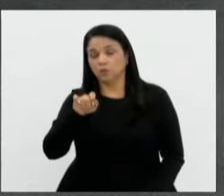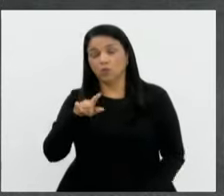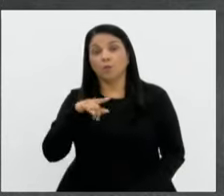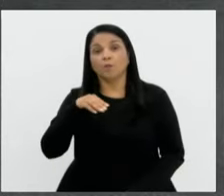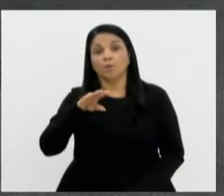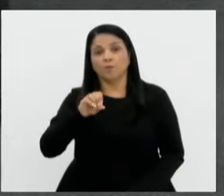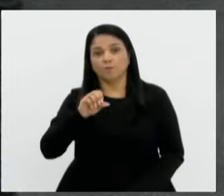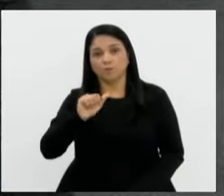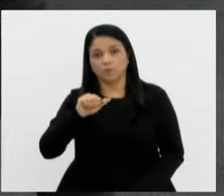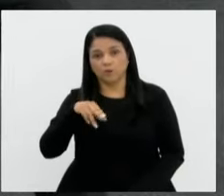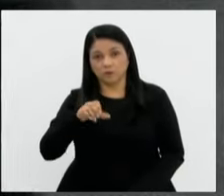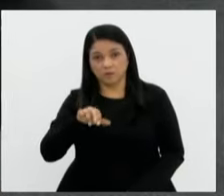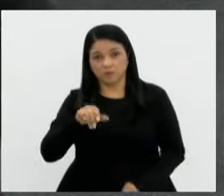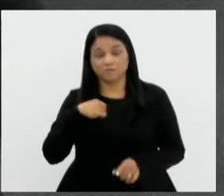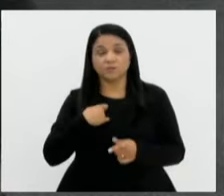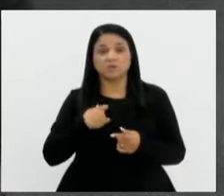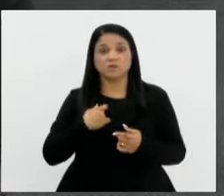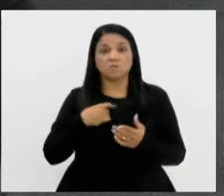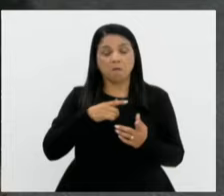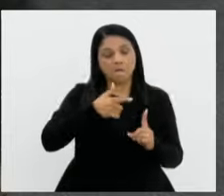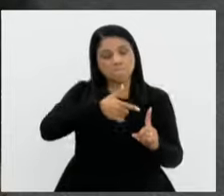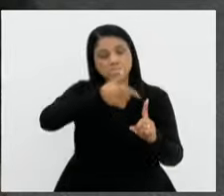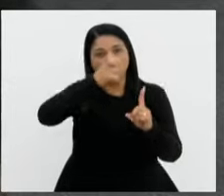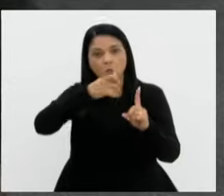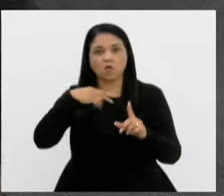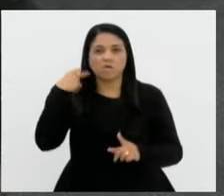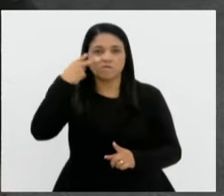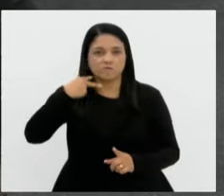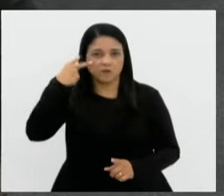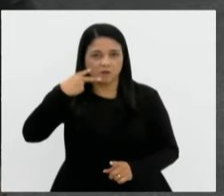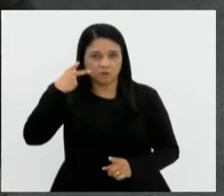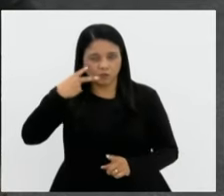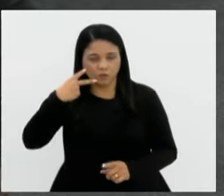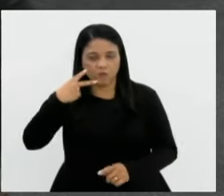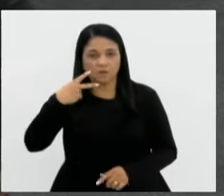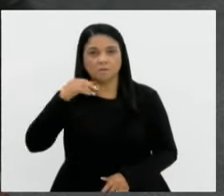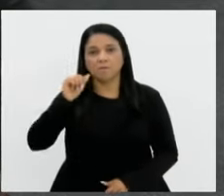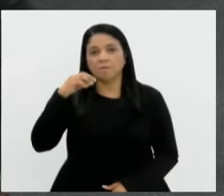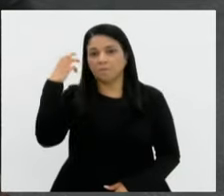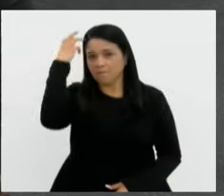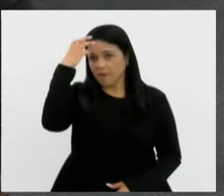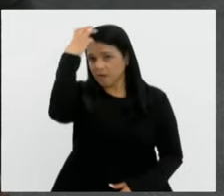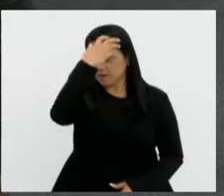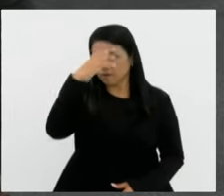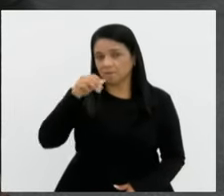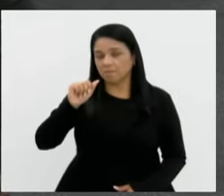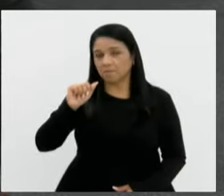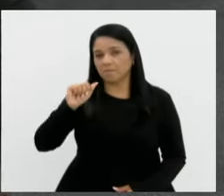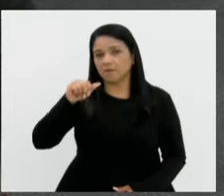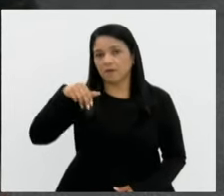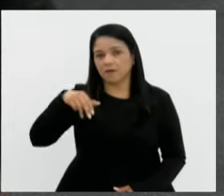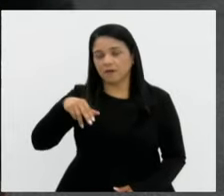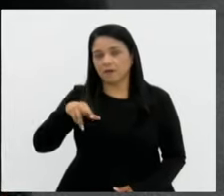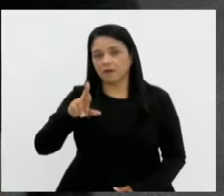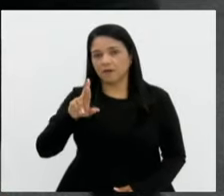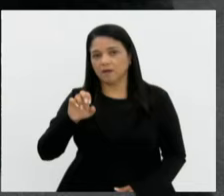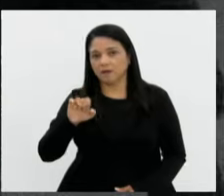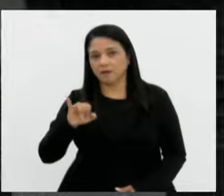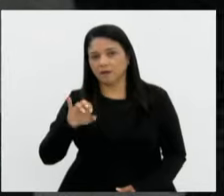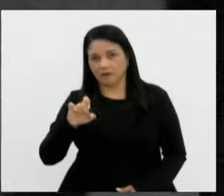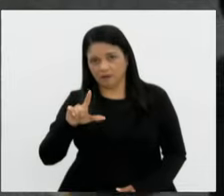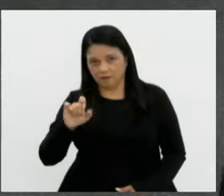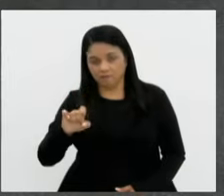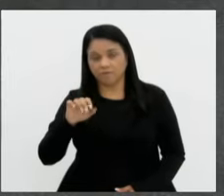assassinato covarde contra a nossa companheira vereadora Marielle Franco ainda não foi elucidada. Então, presidente,